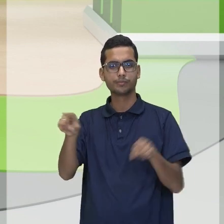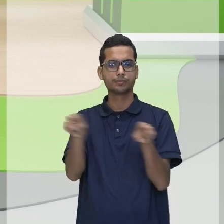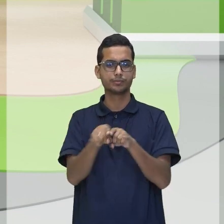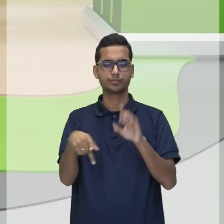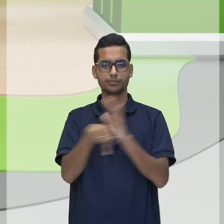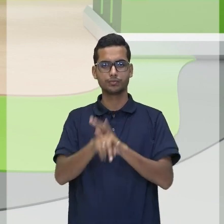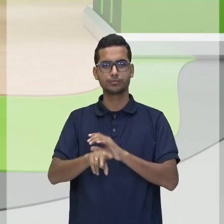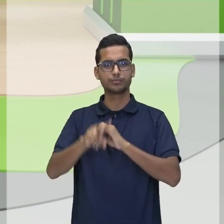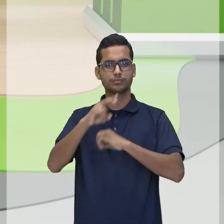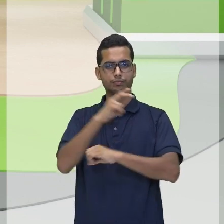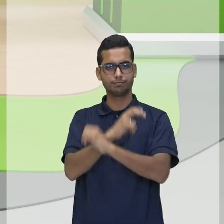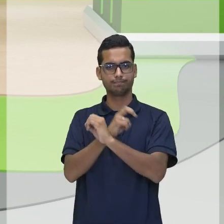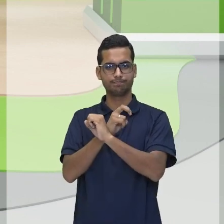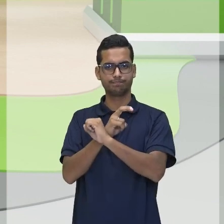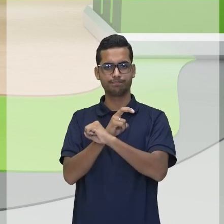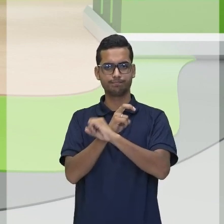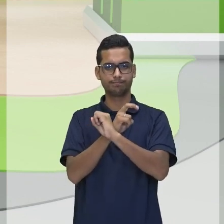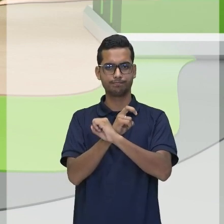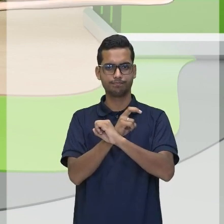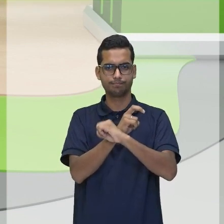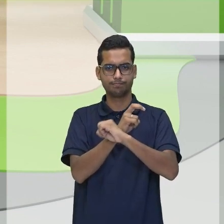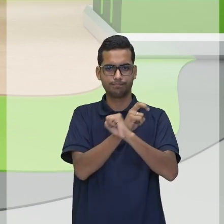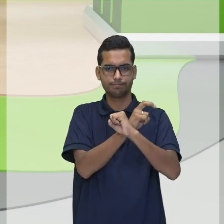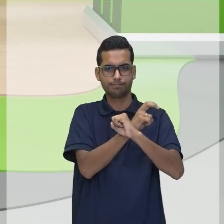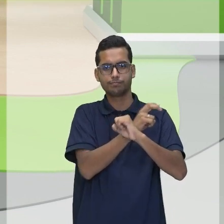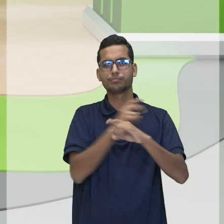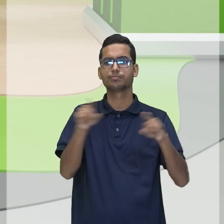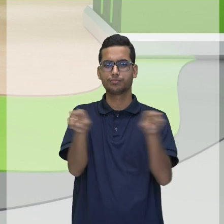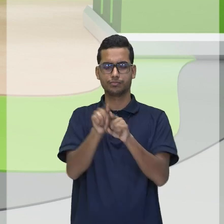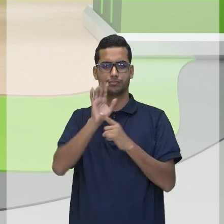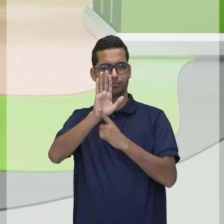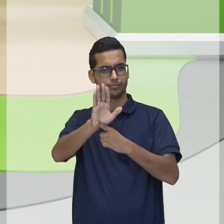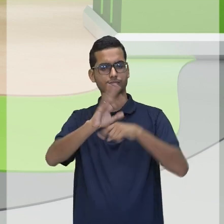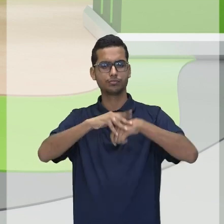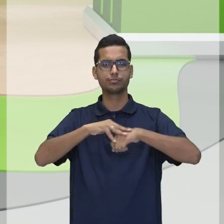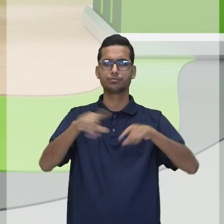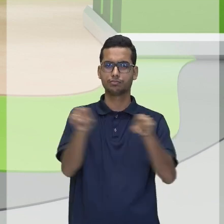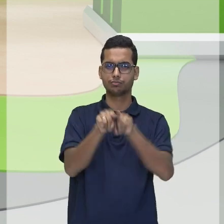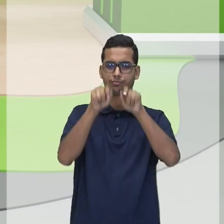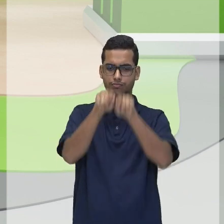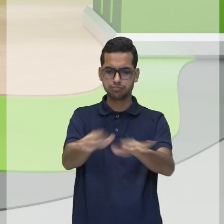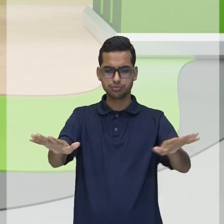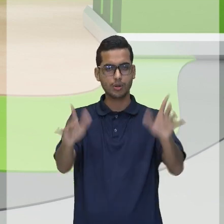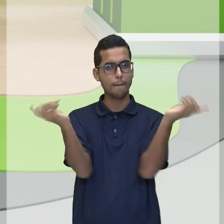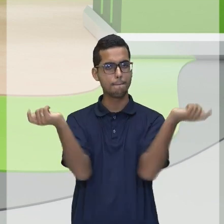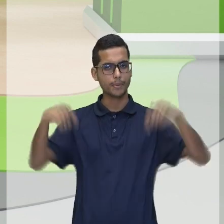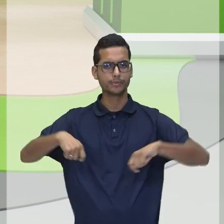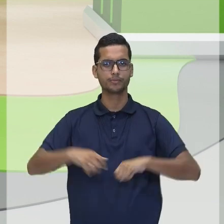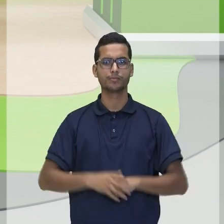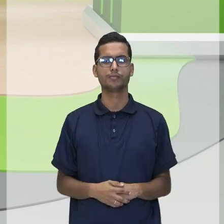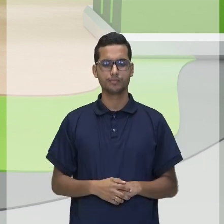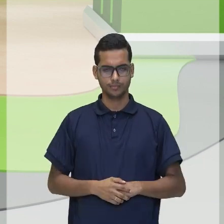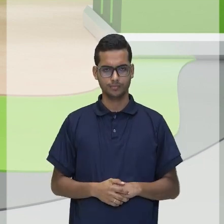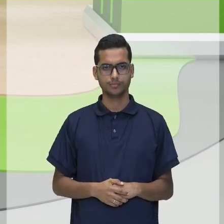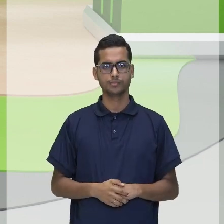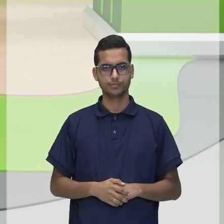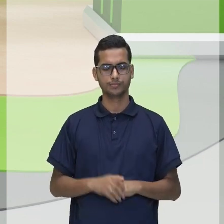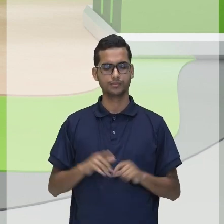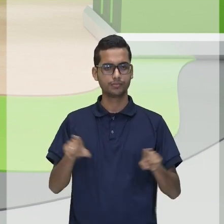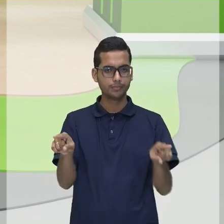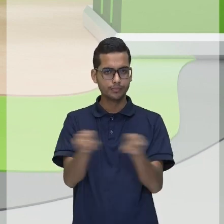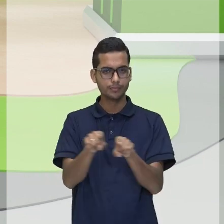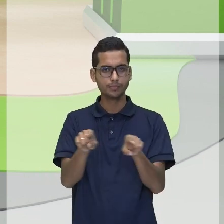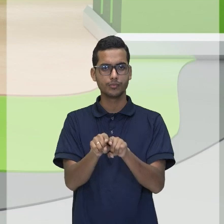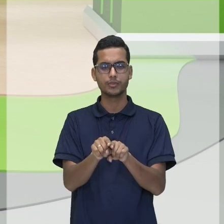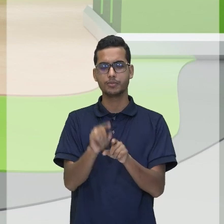que também podem transmitir doenças. E a gente vai entender ao longo da nossa aula, né, quais são as doenças que cada um